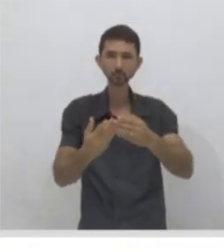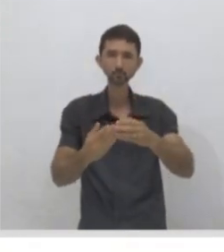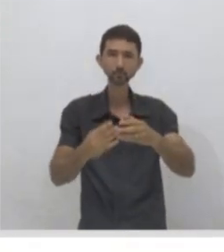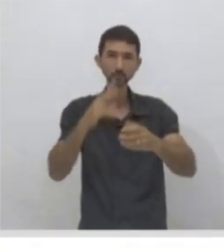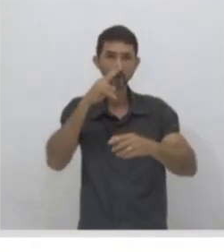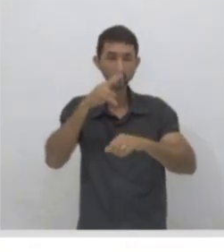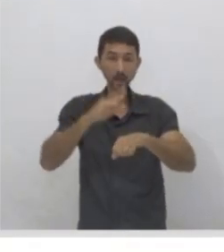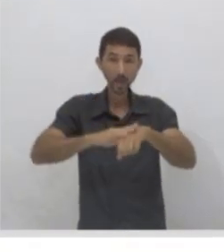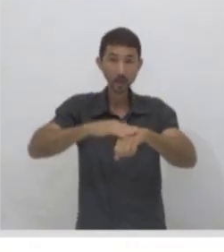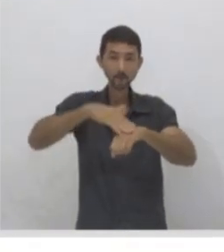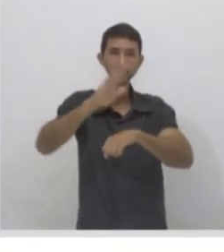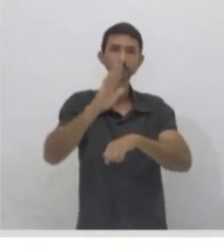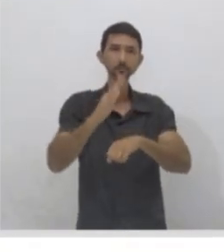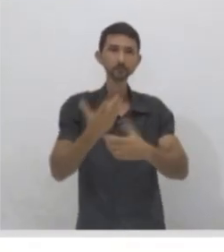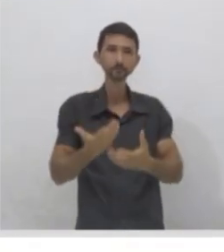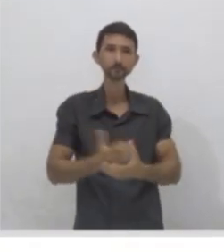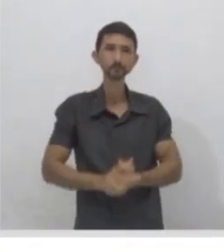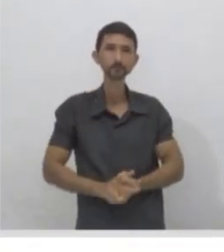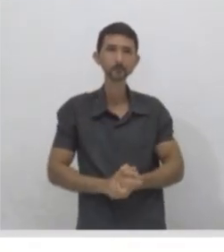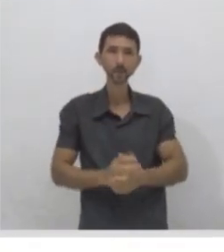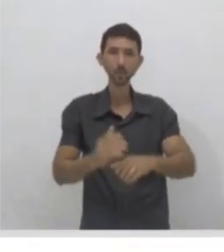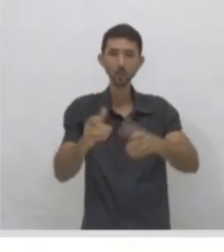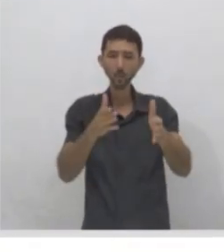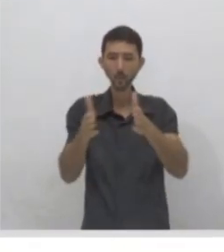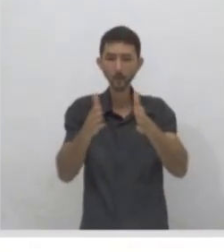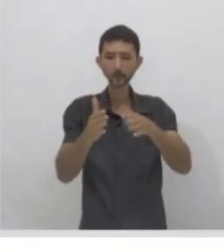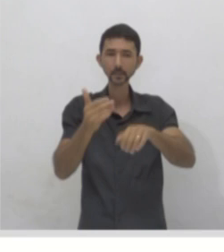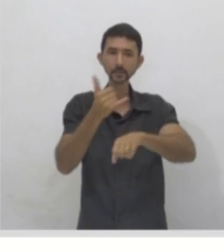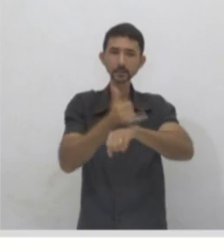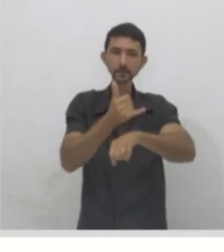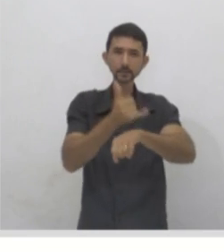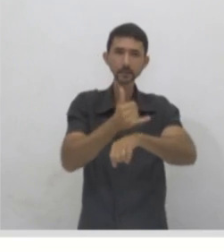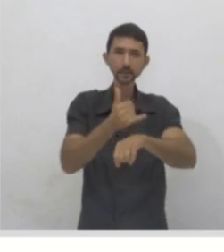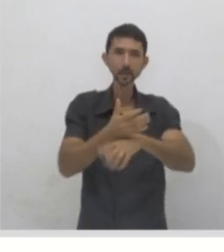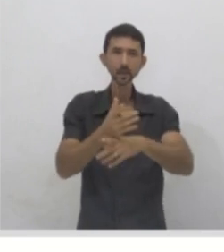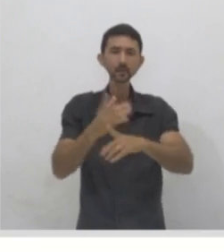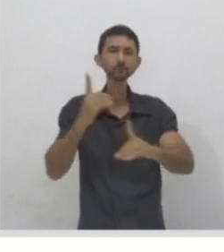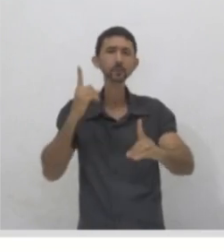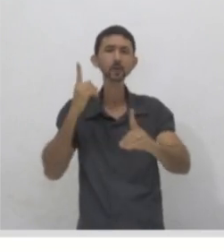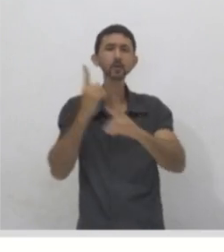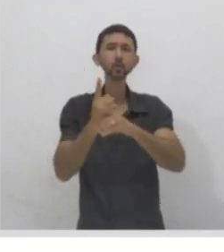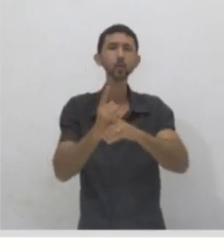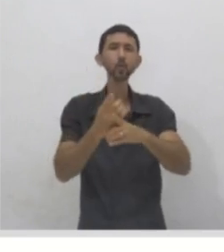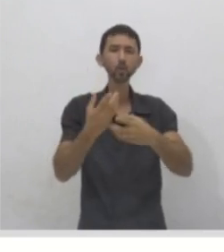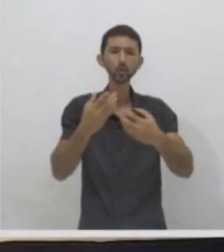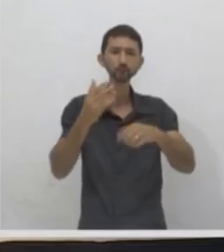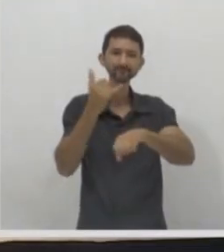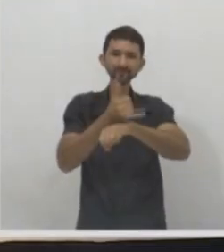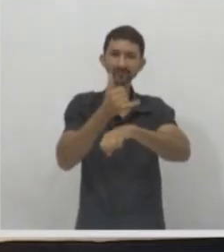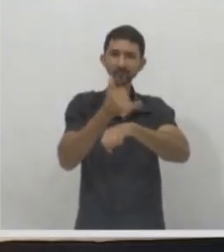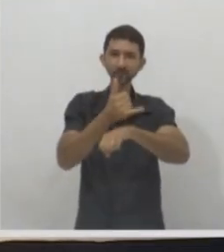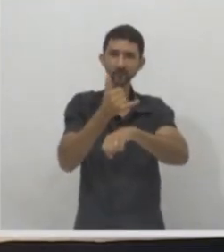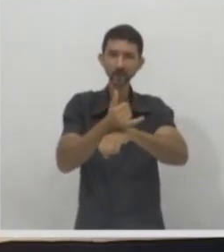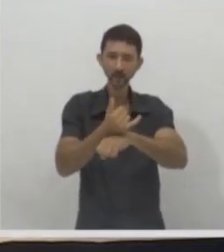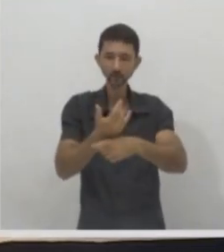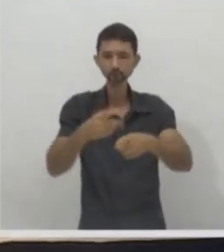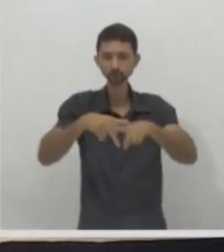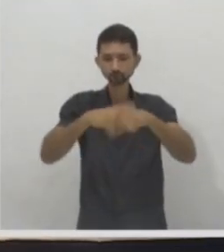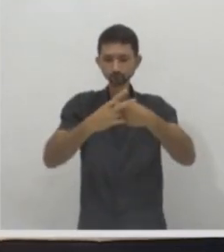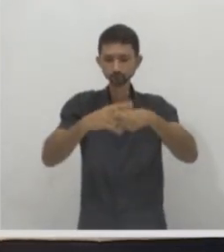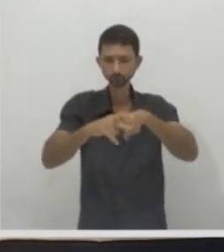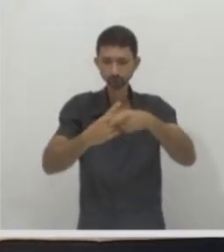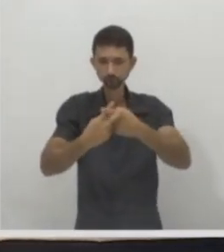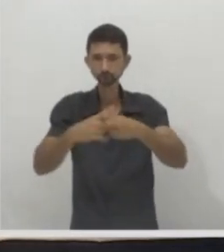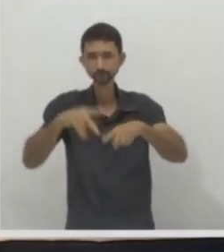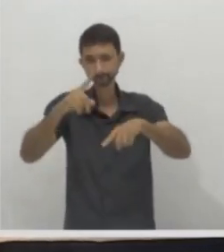maior. Na idade dos metais, o principal é a descoberta e uso dos metais nas ferramentas e